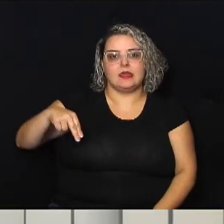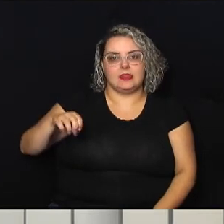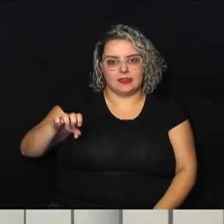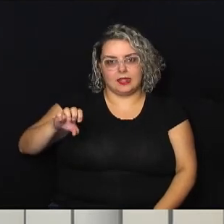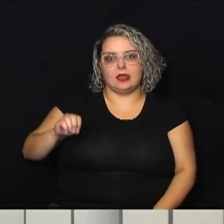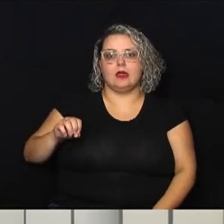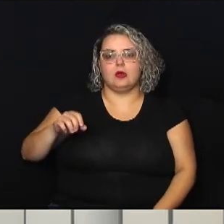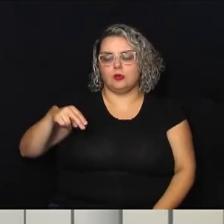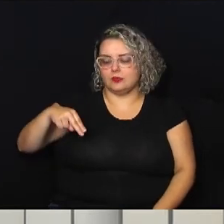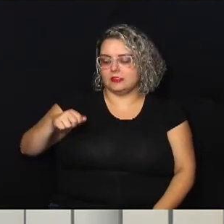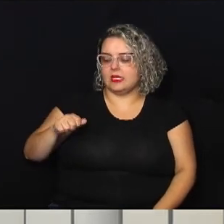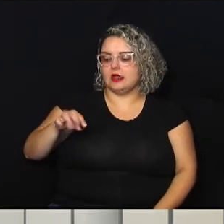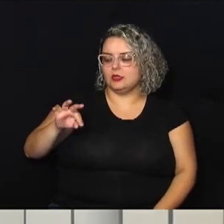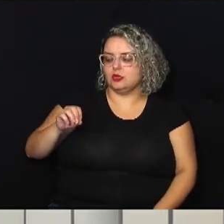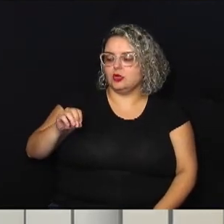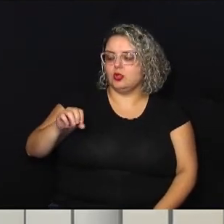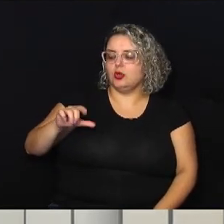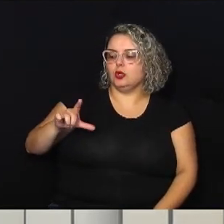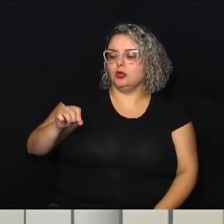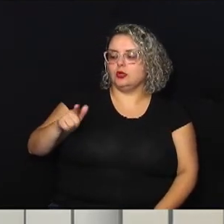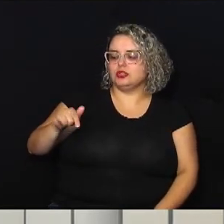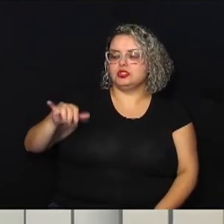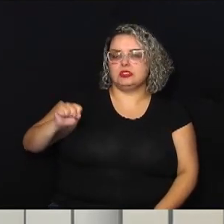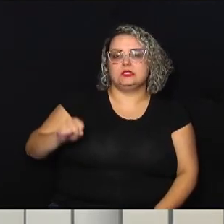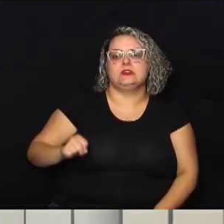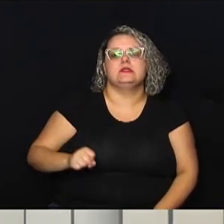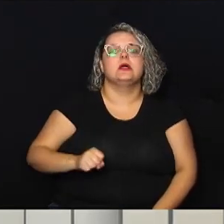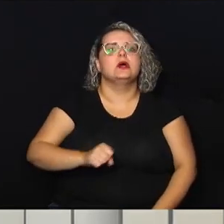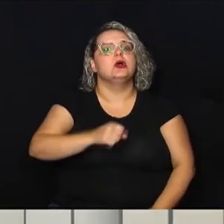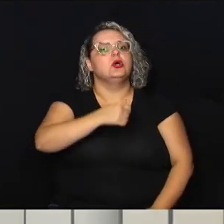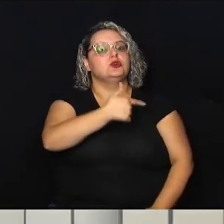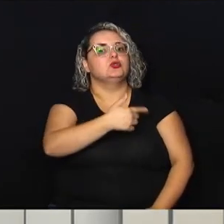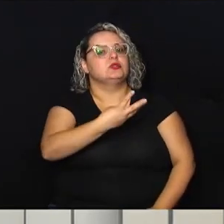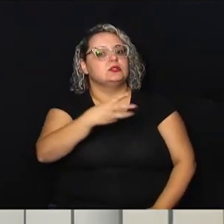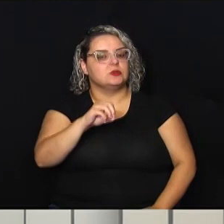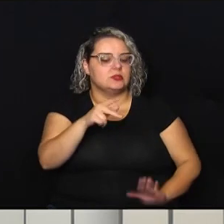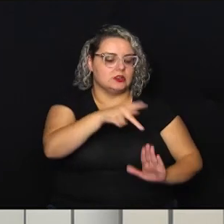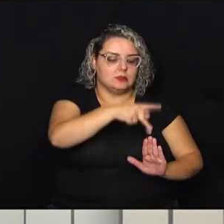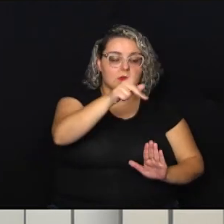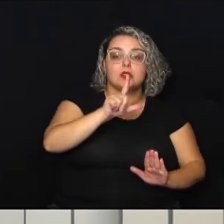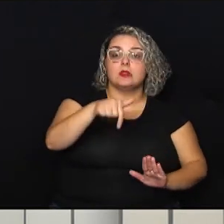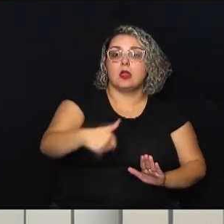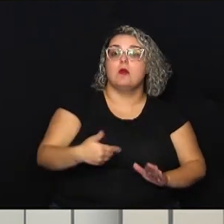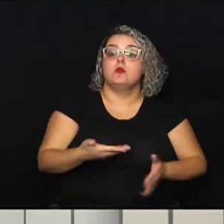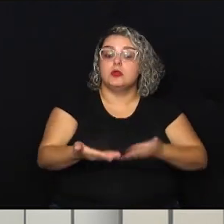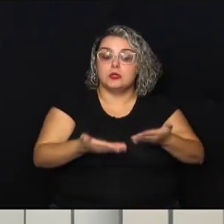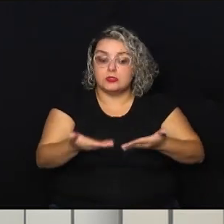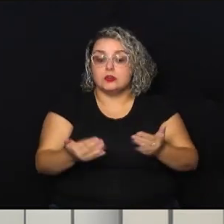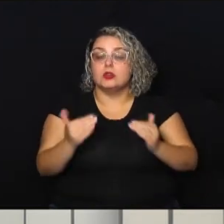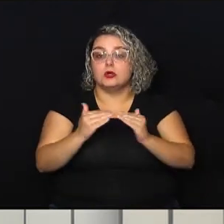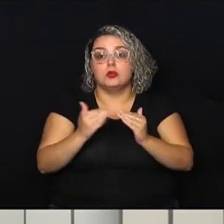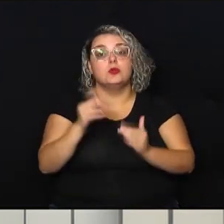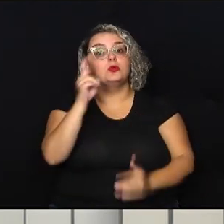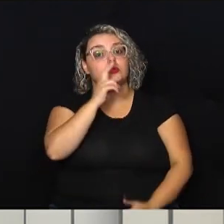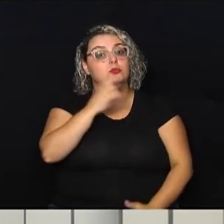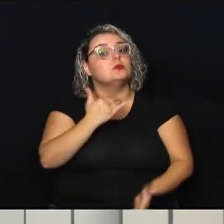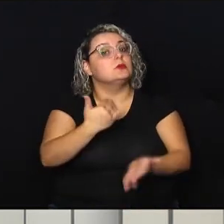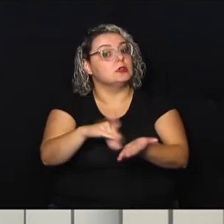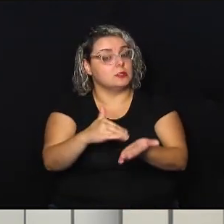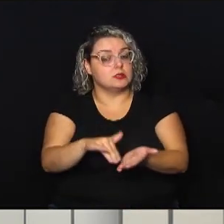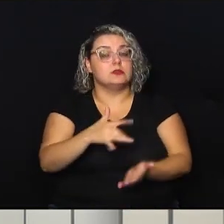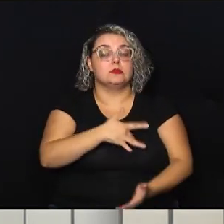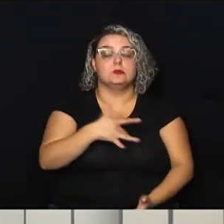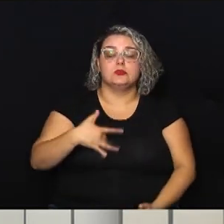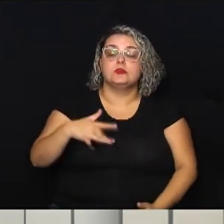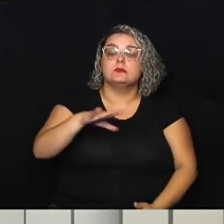Portaria 930 do Ministério da Saúde, após tratativas emergenciais com a Secretaria Municipal de